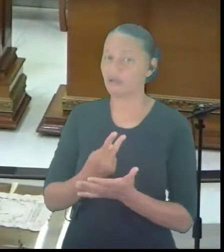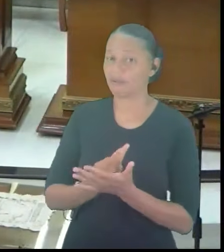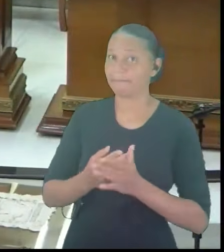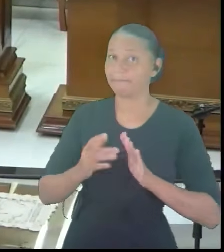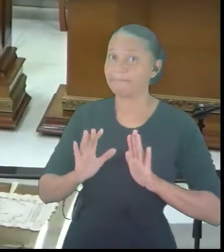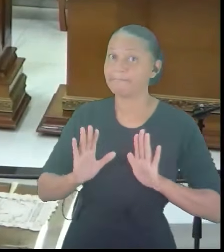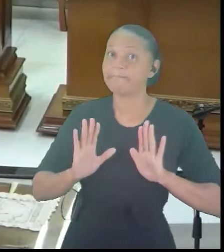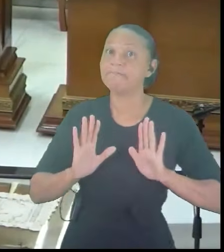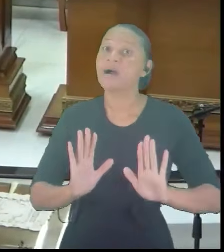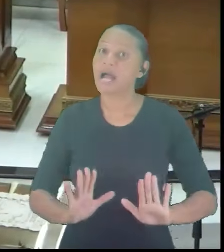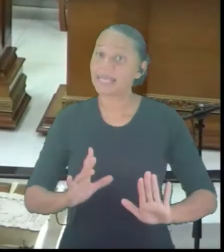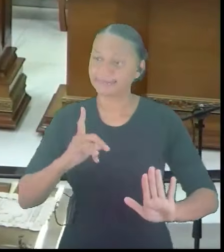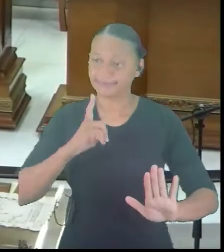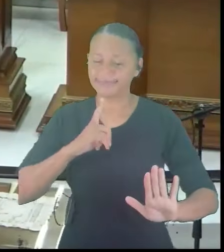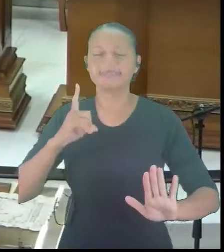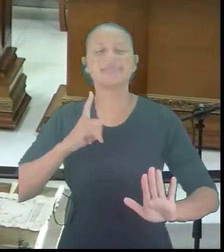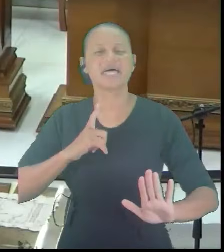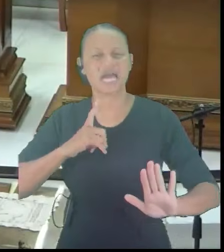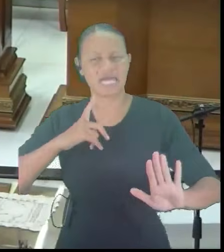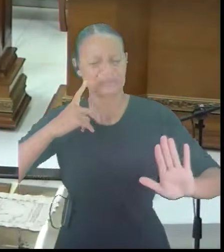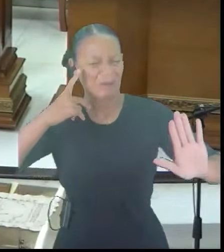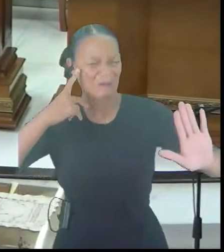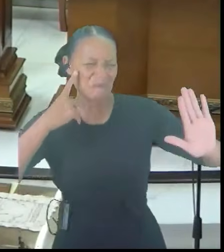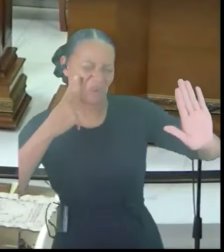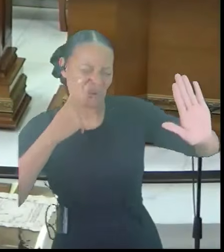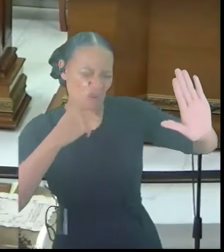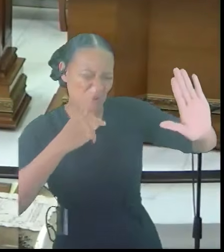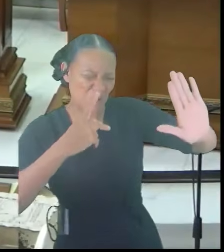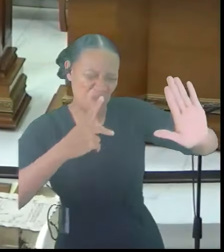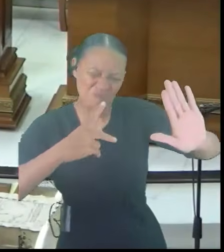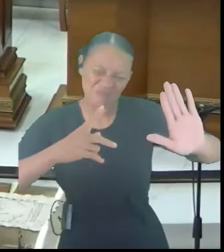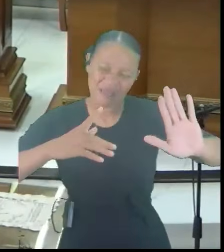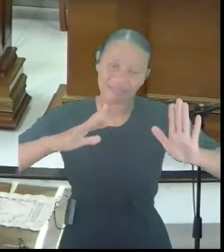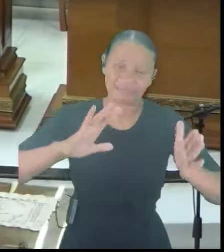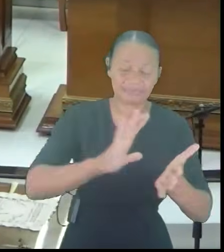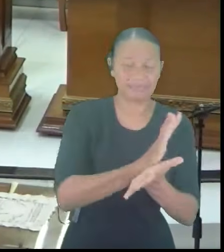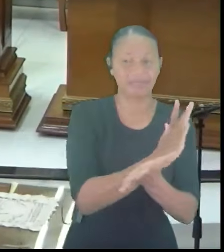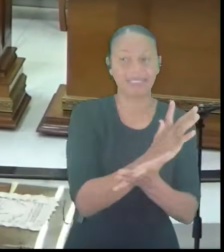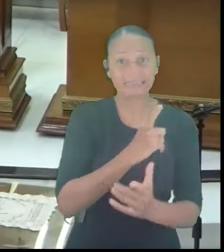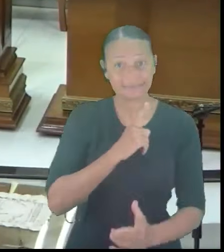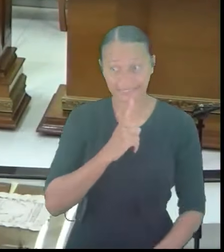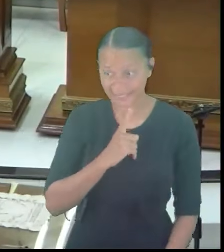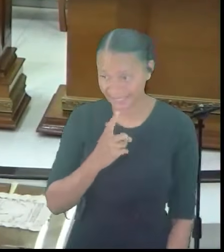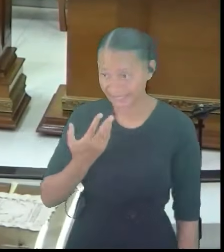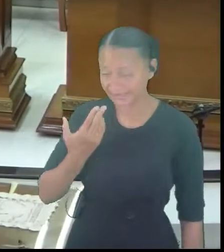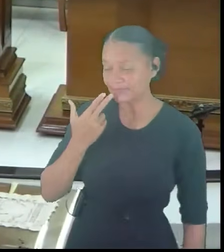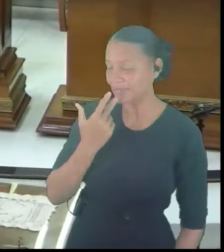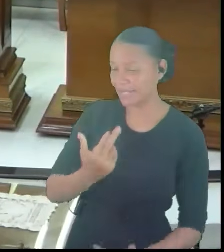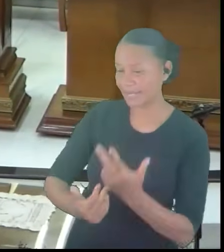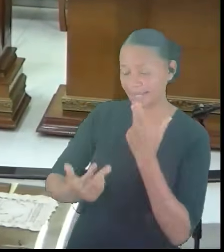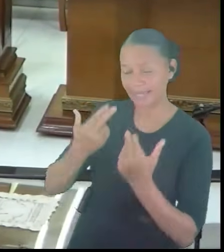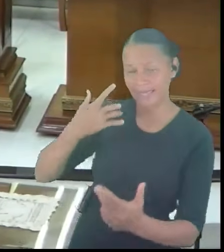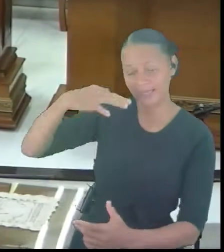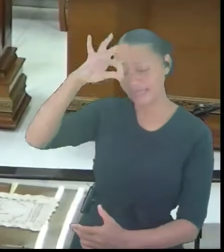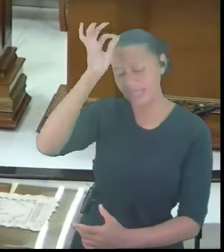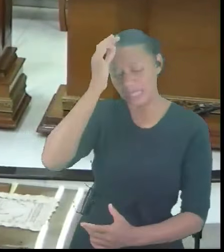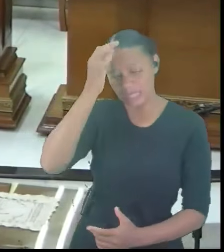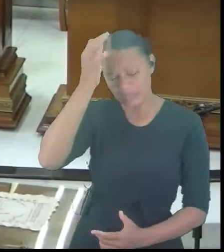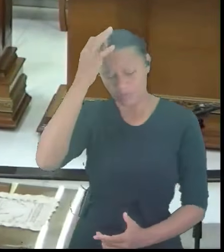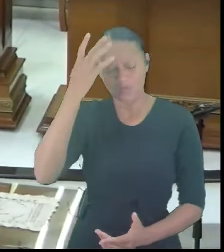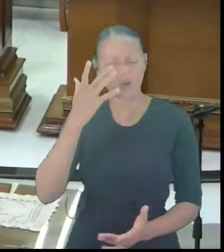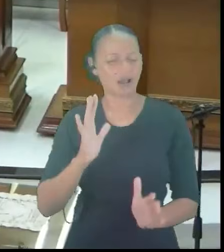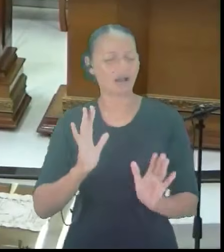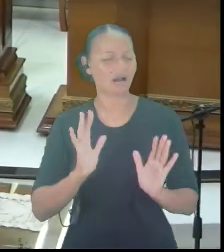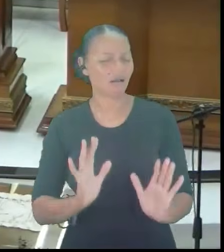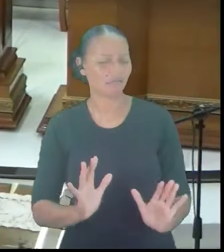havendo profecias, serão aniquiladas. Havendo línguas, cessarão. Havendo